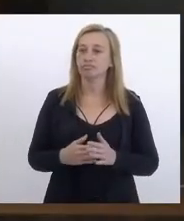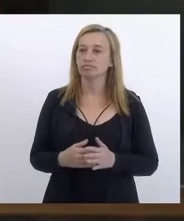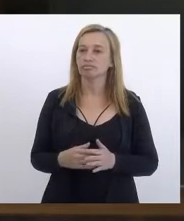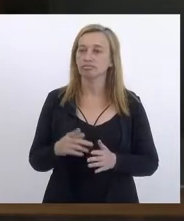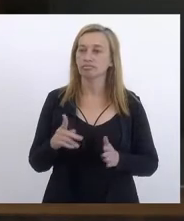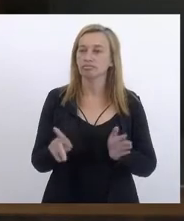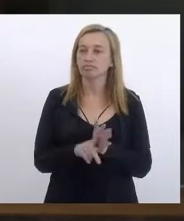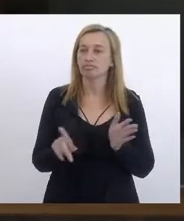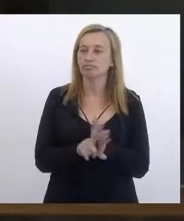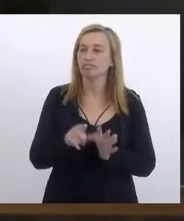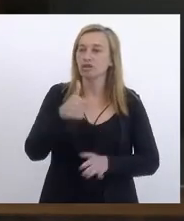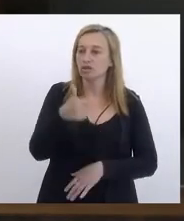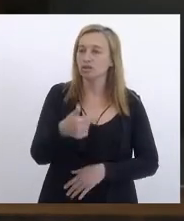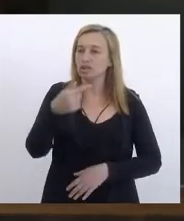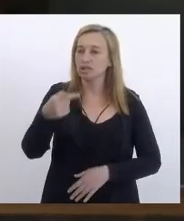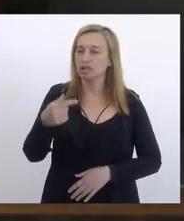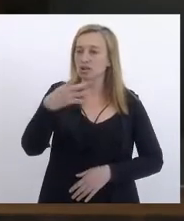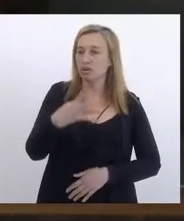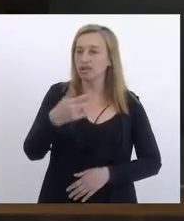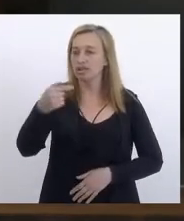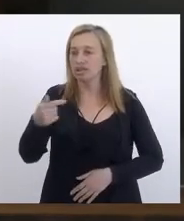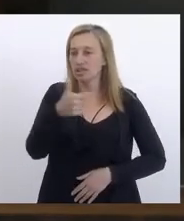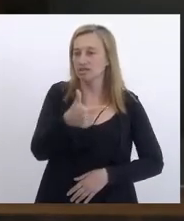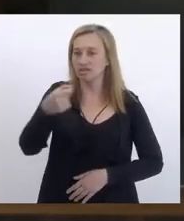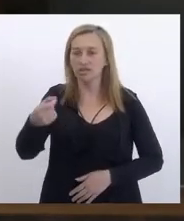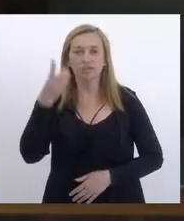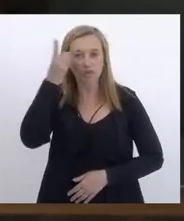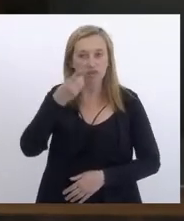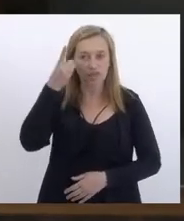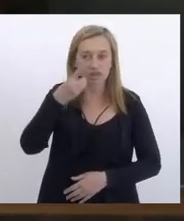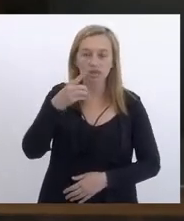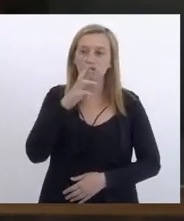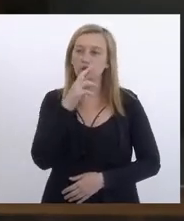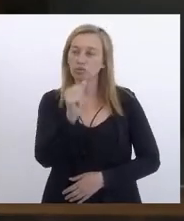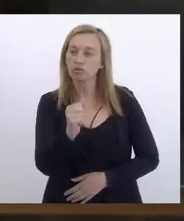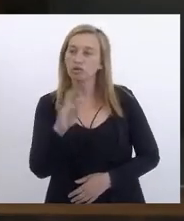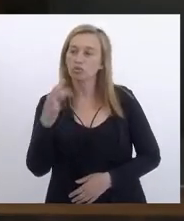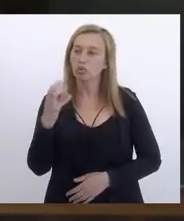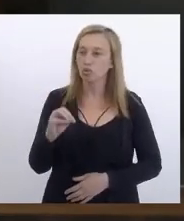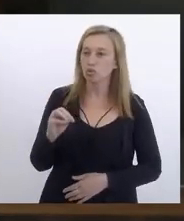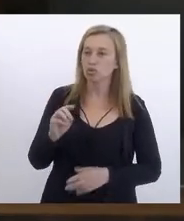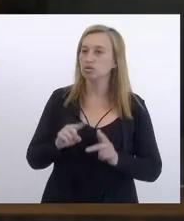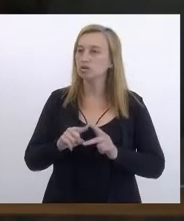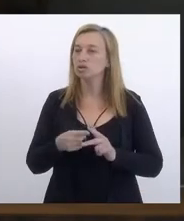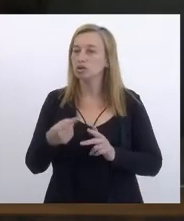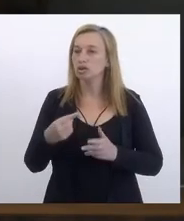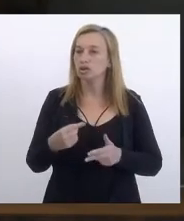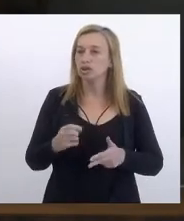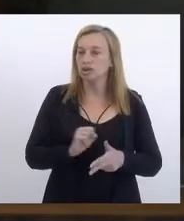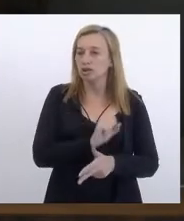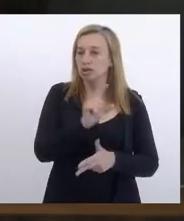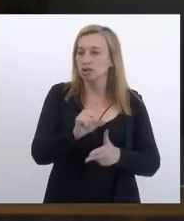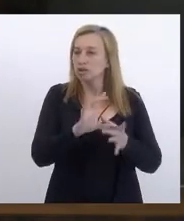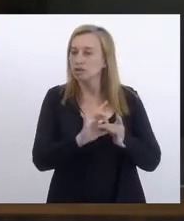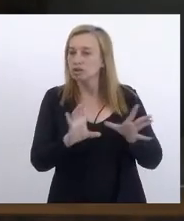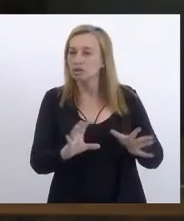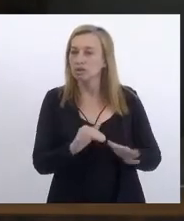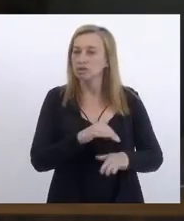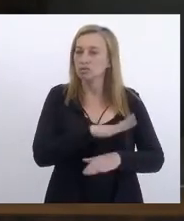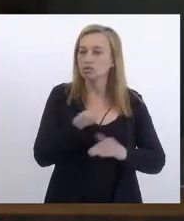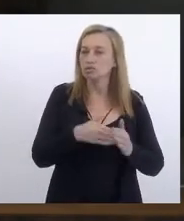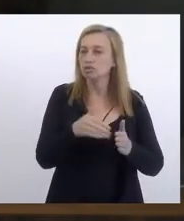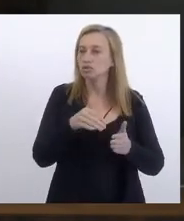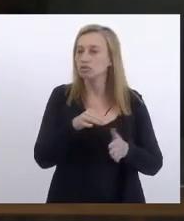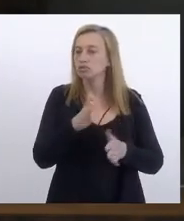projeto de lei 274720, de autoria dos deputados Rodrigo Amorim e Bruno Dauari, que autoriza o Poder Executivo a convocar todos os